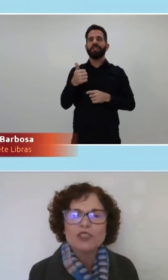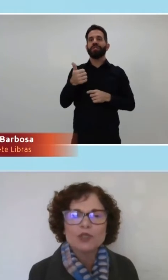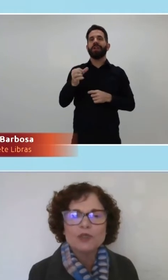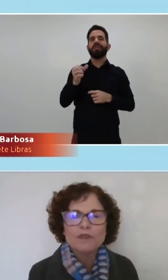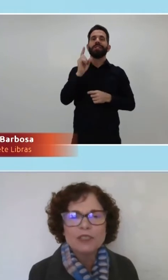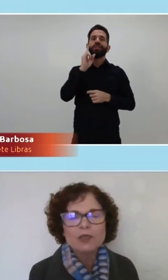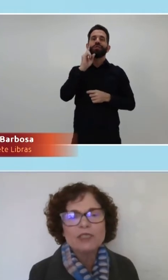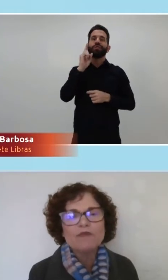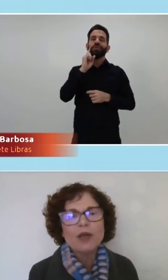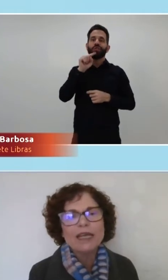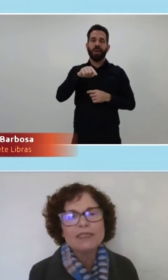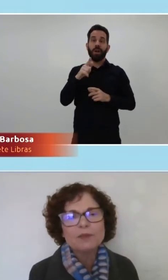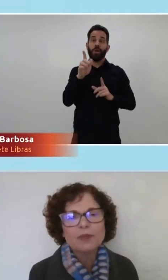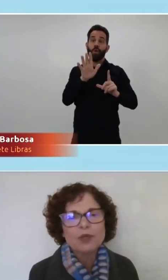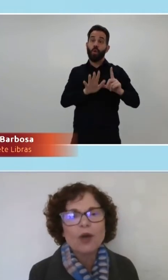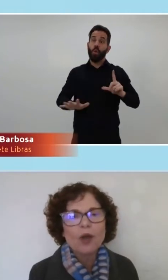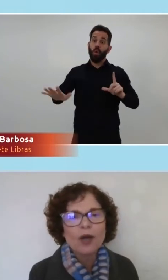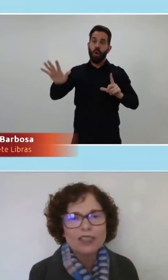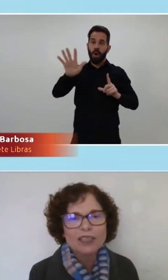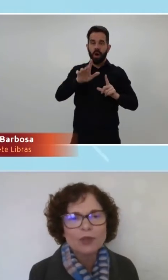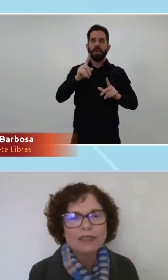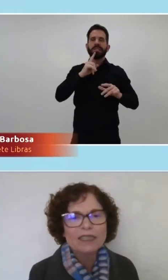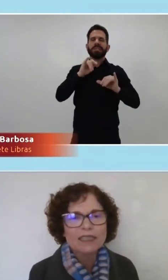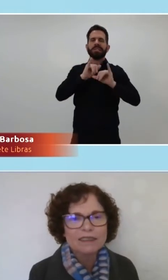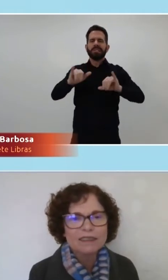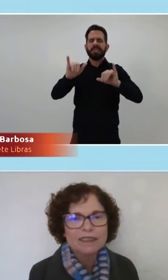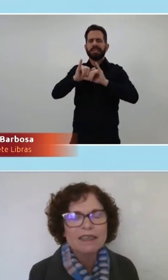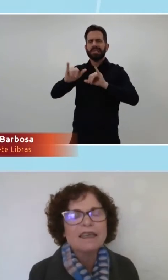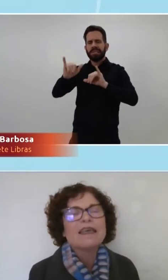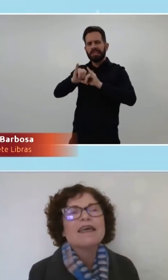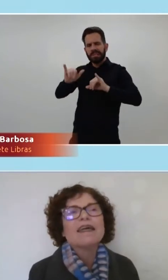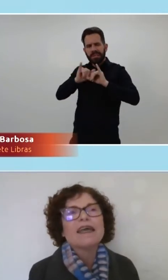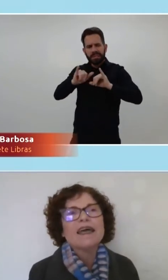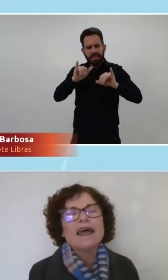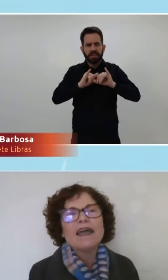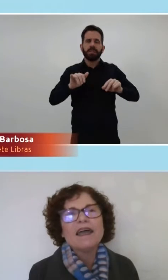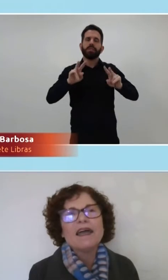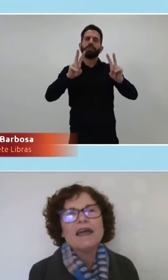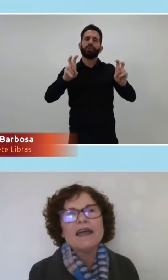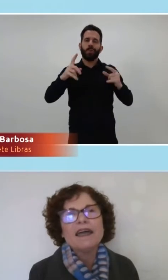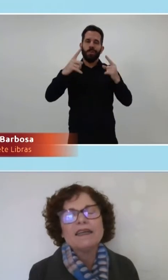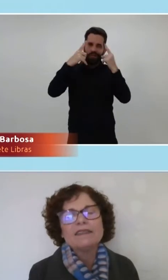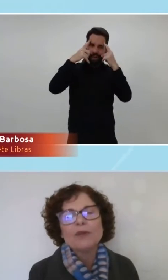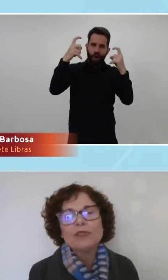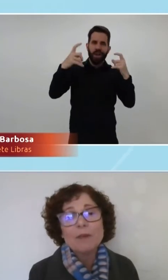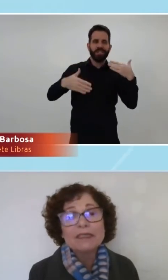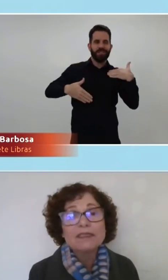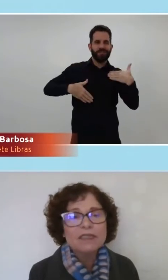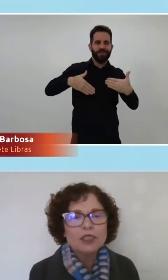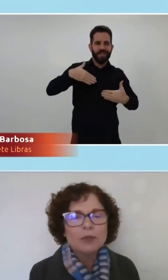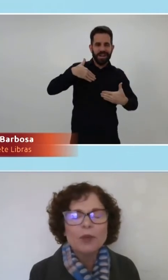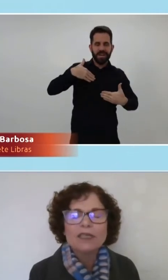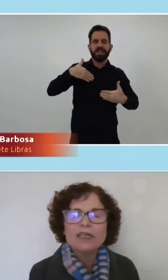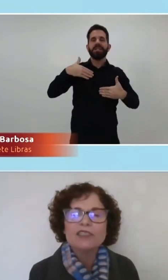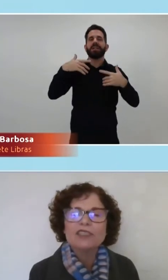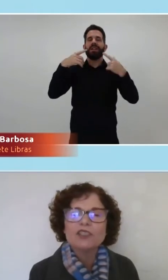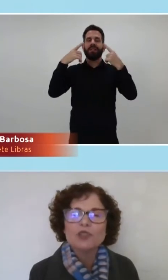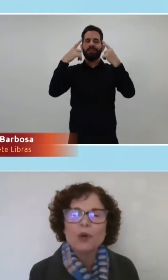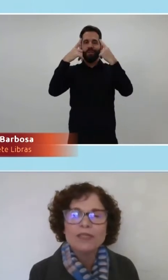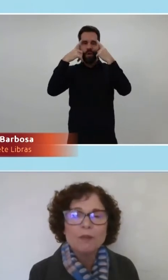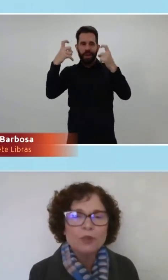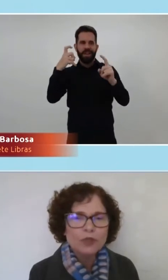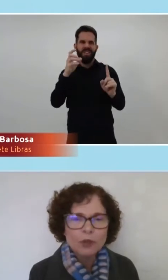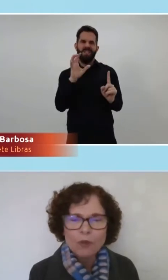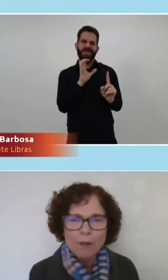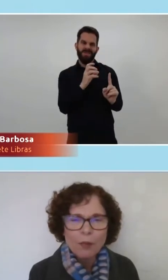aos castigos físicos e violências psicológicas contra a criança. Né? Então, isso é bastante importante. A gente